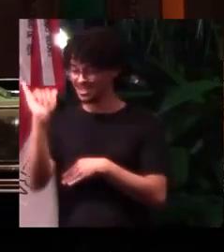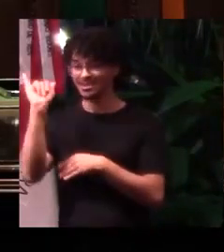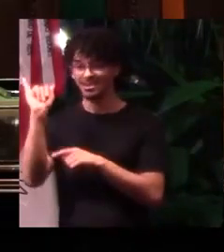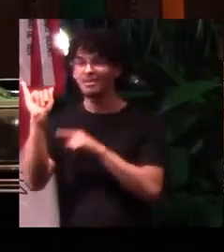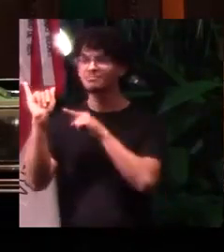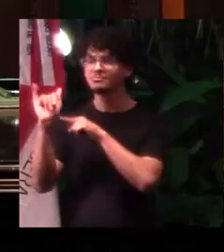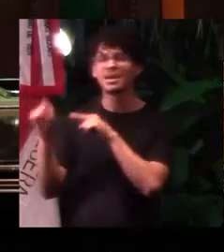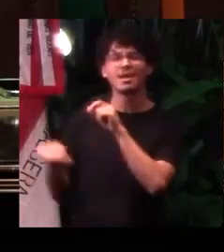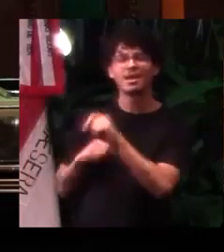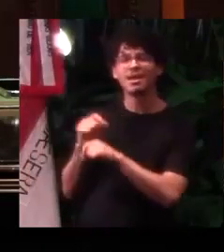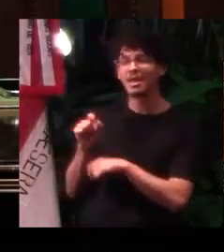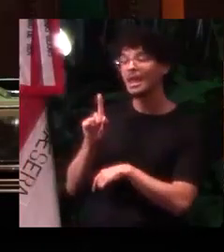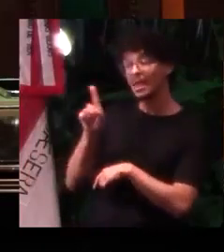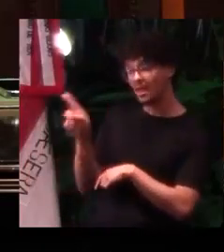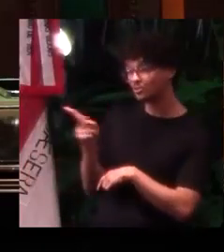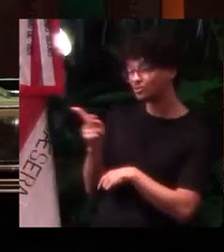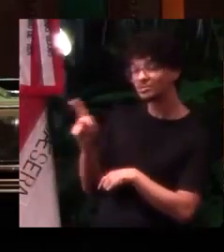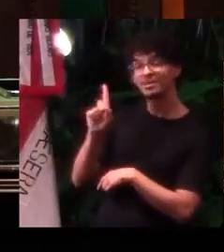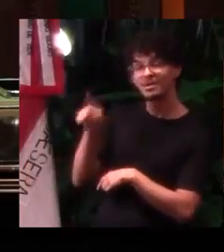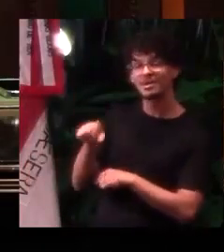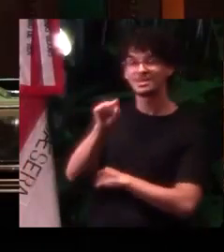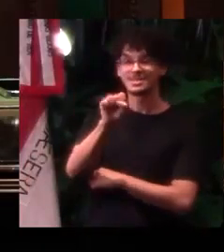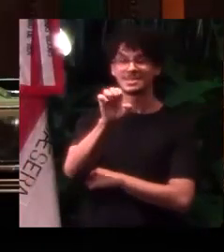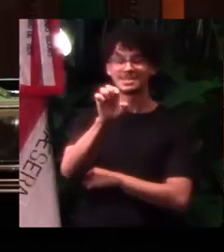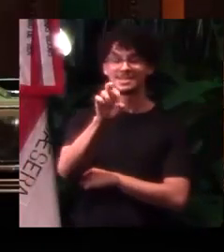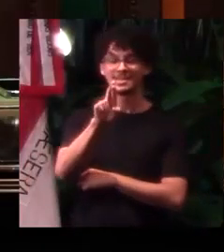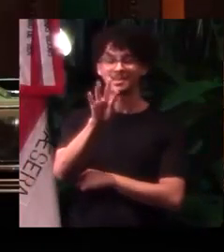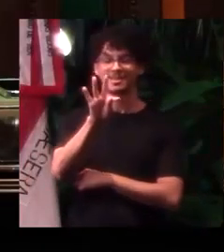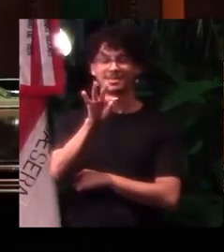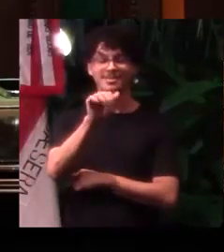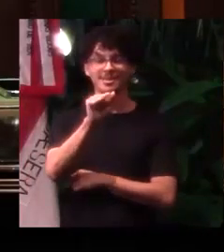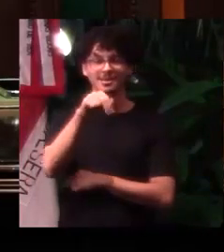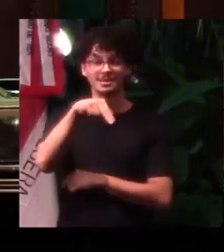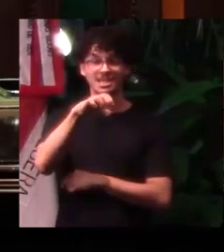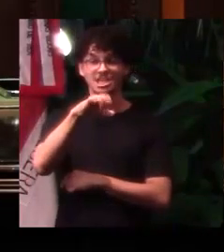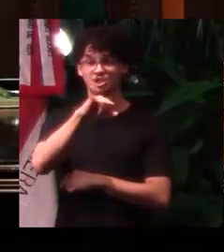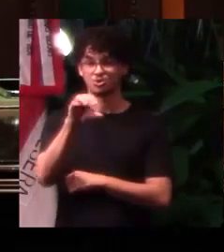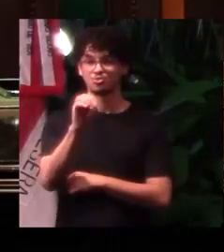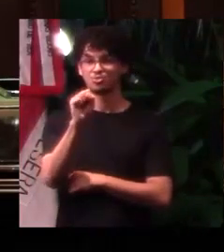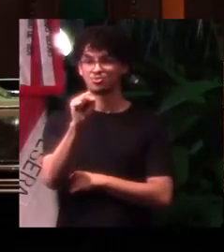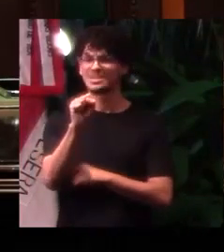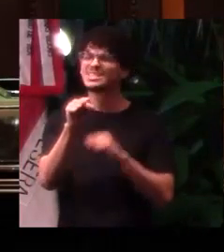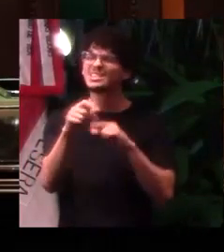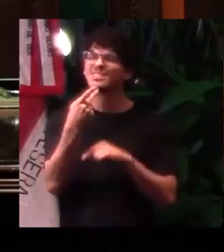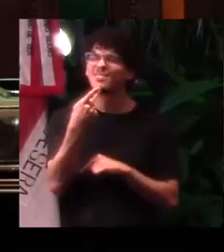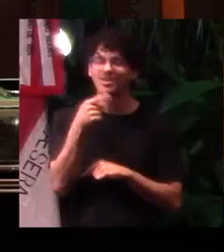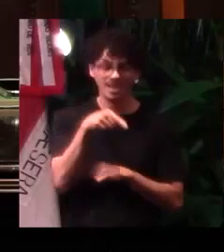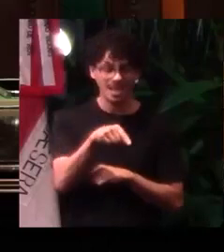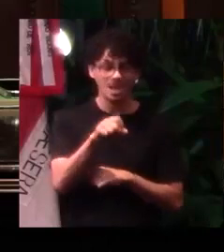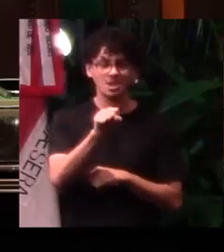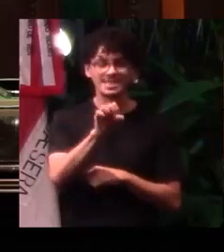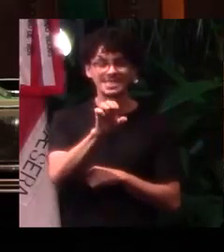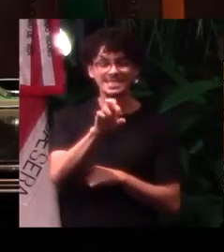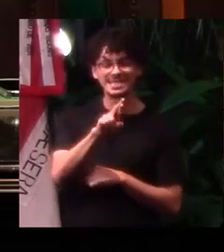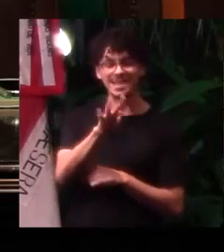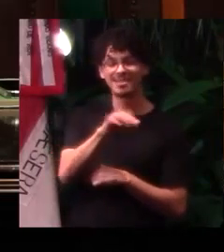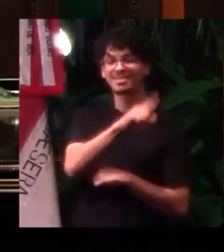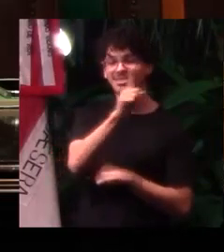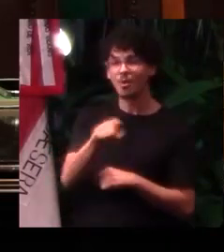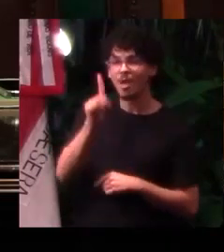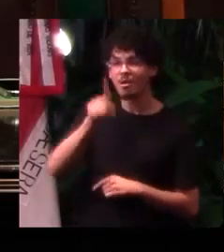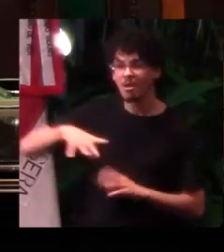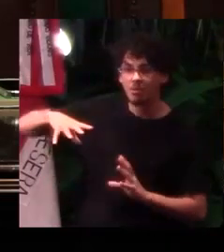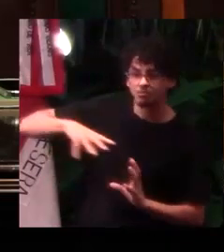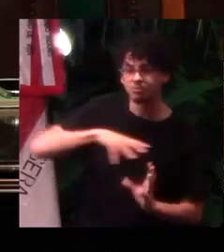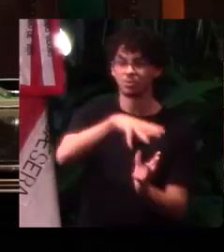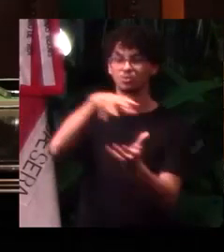seja, o sertão é o mundo, ele vai dizer com todas as letras. Porque ali estão os problemas